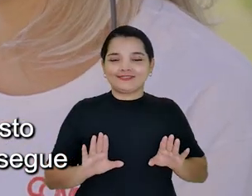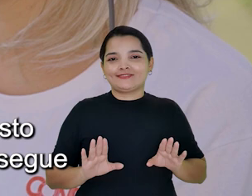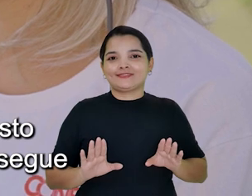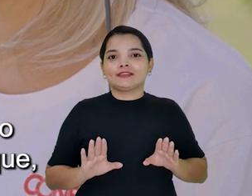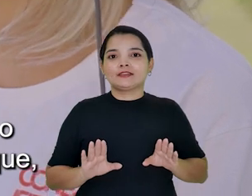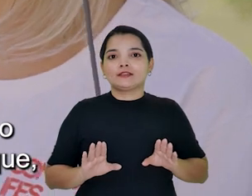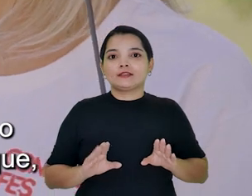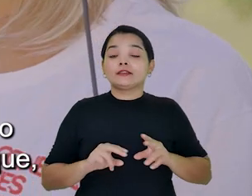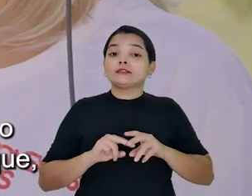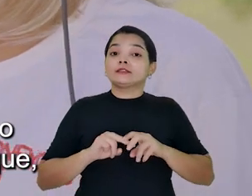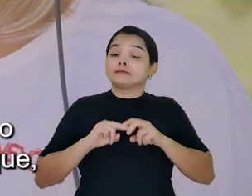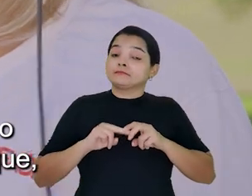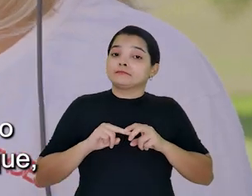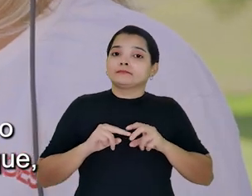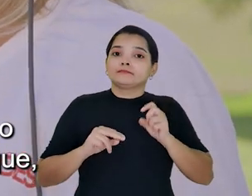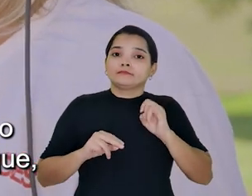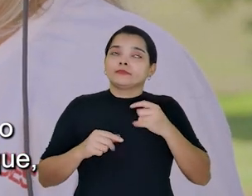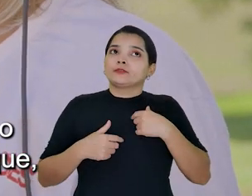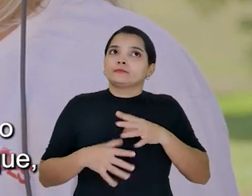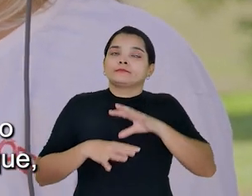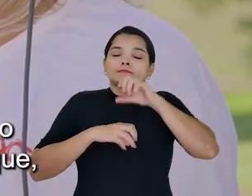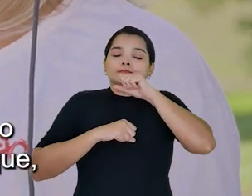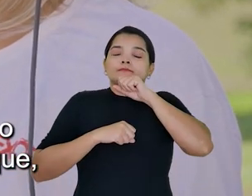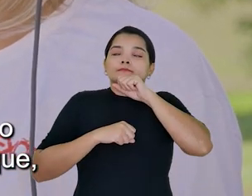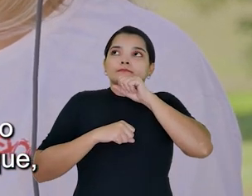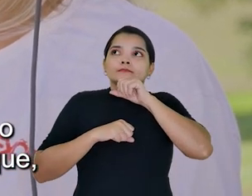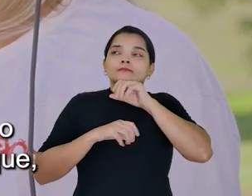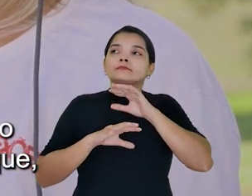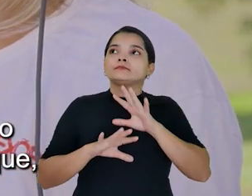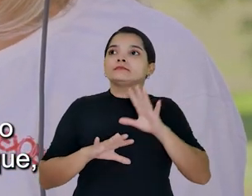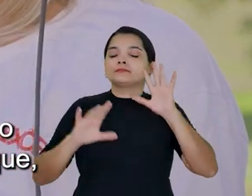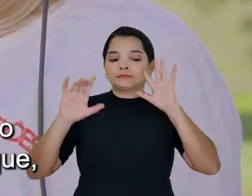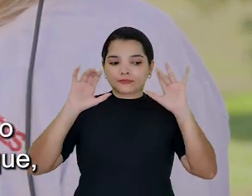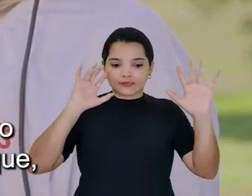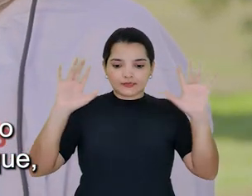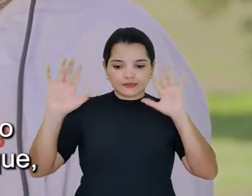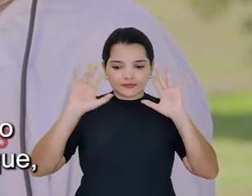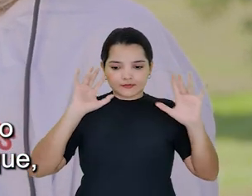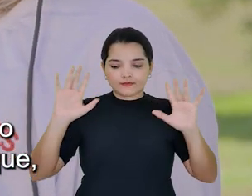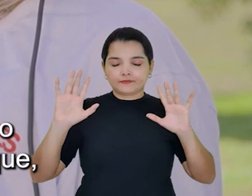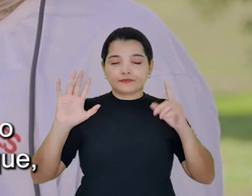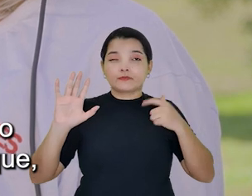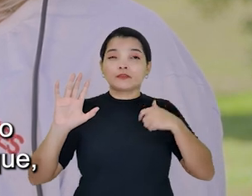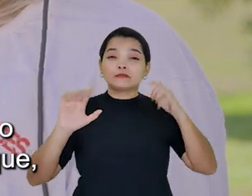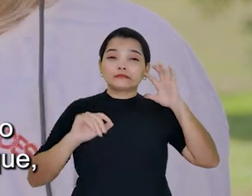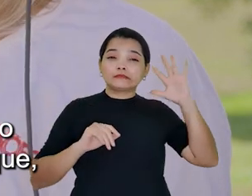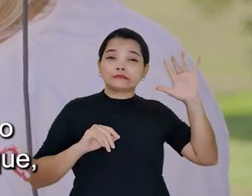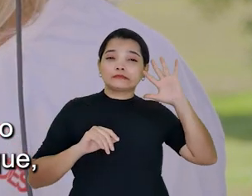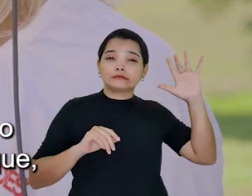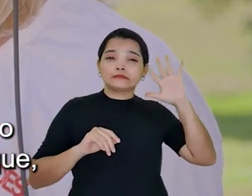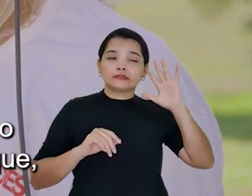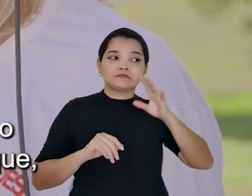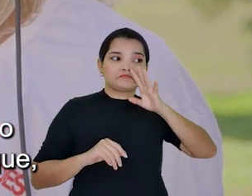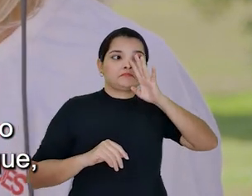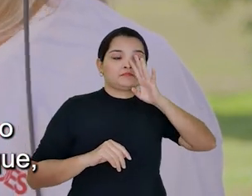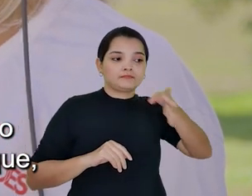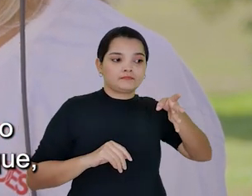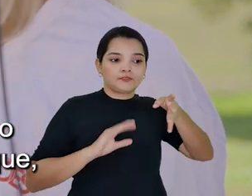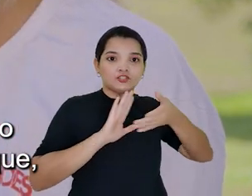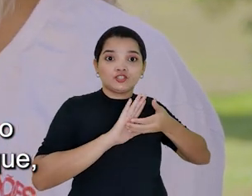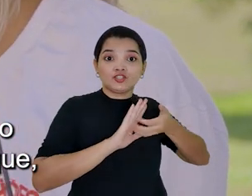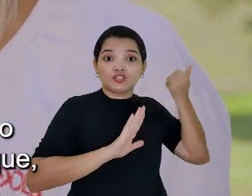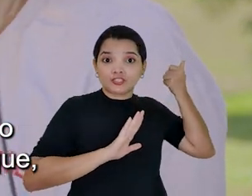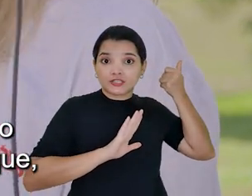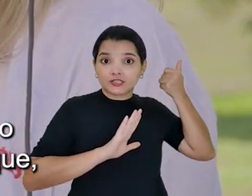consegue respirar e para e tira a sua interpretação que que fica